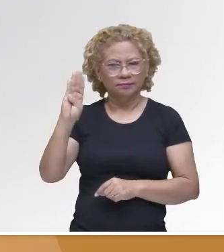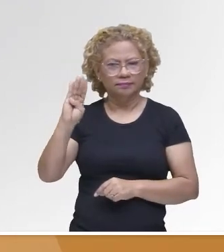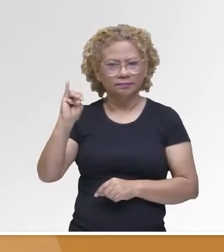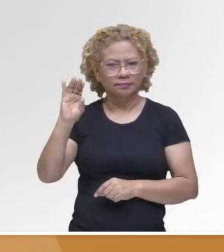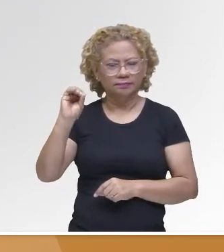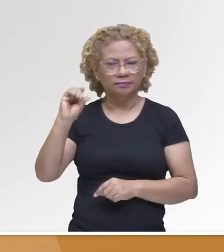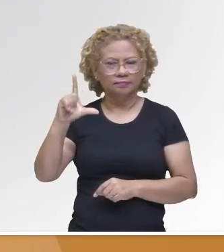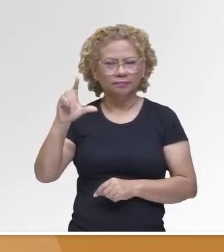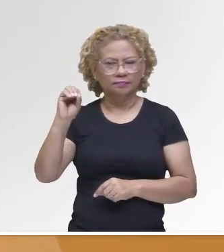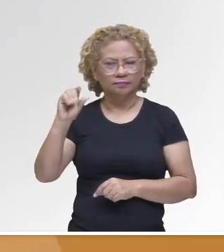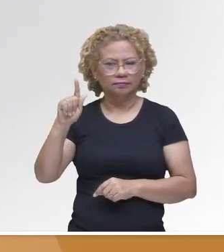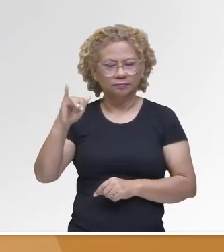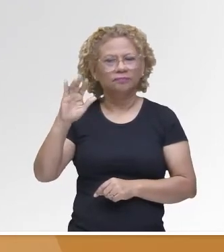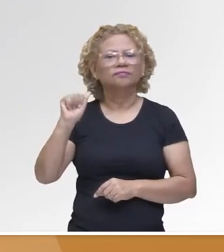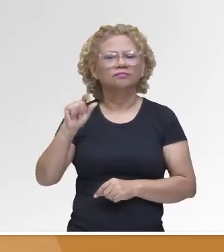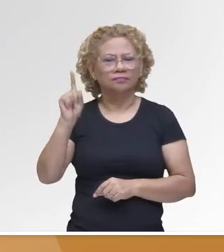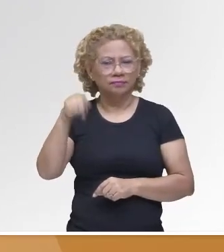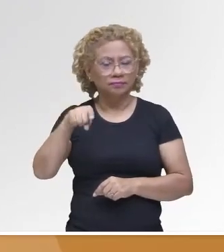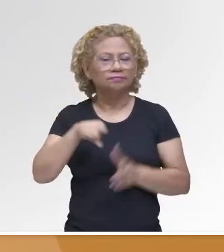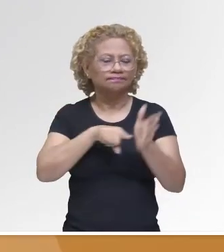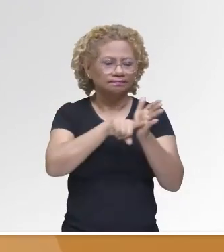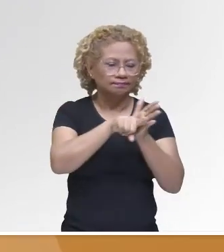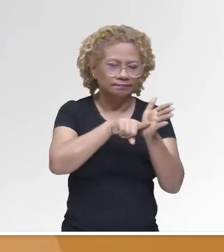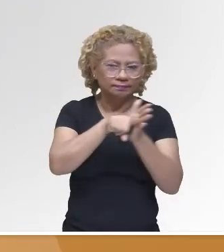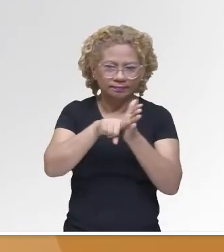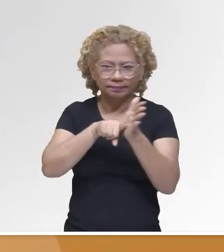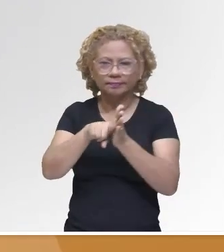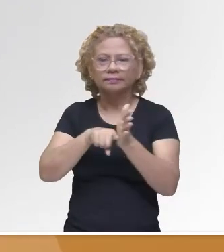são pesquisas, investigação científica.